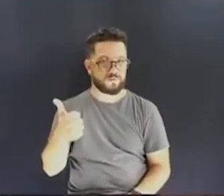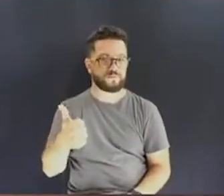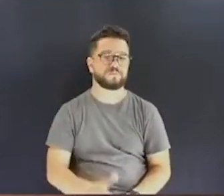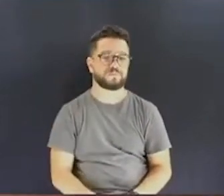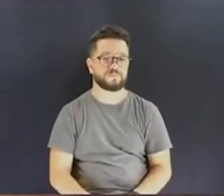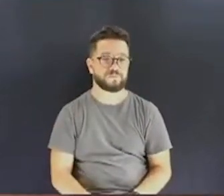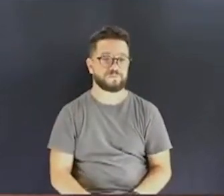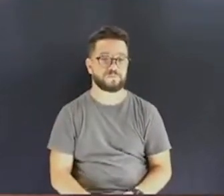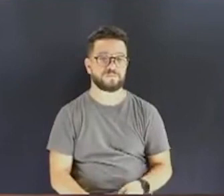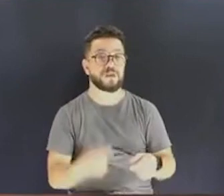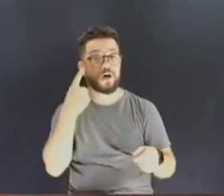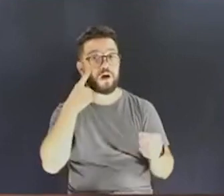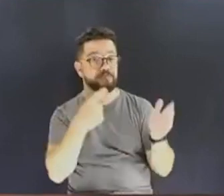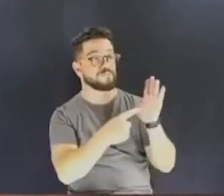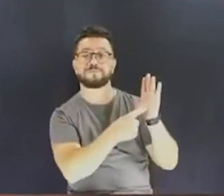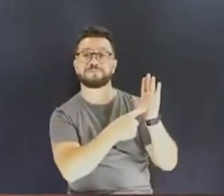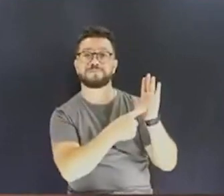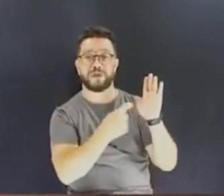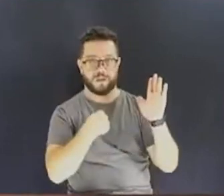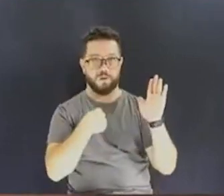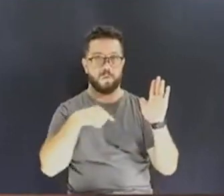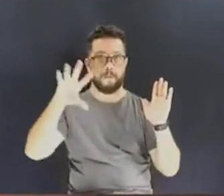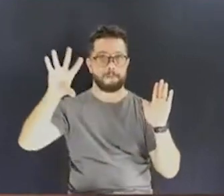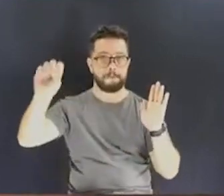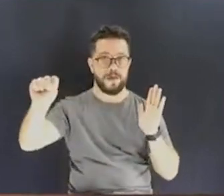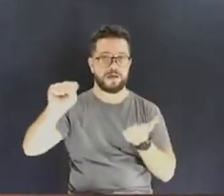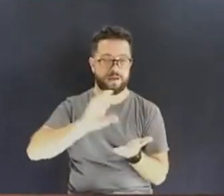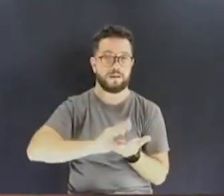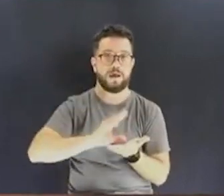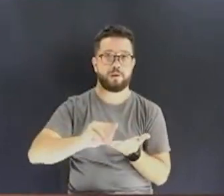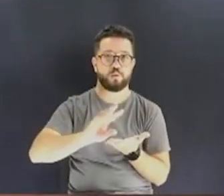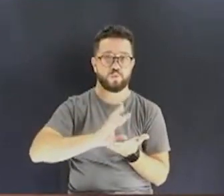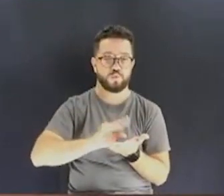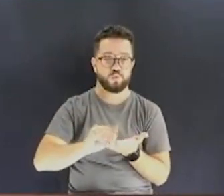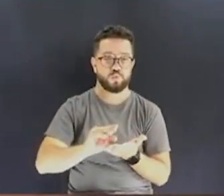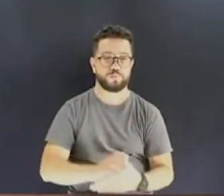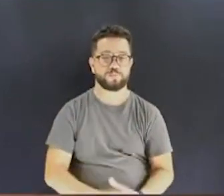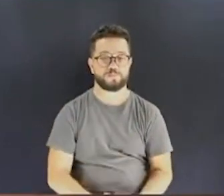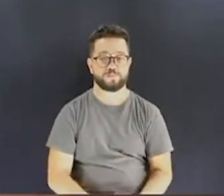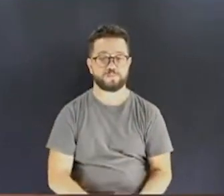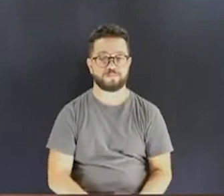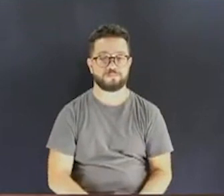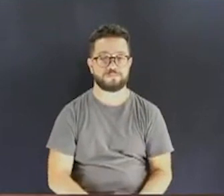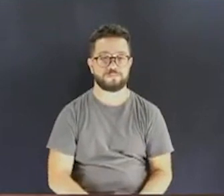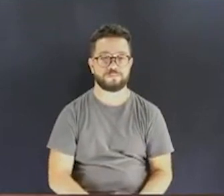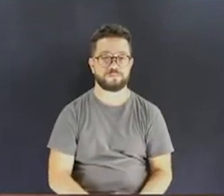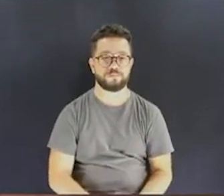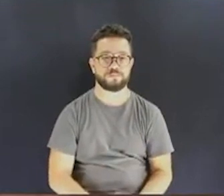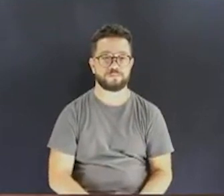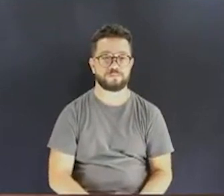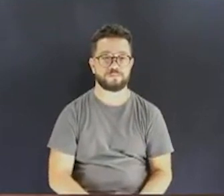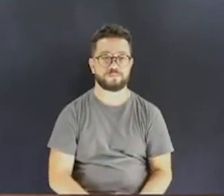estas foram as fontes de consulta que utilizei. Pode passar aqui o próximo, como é que passa esse negócio aqui?